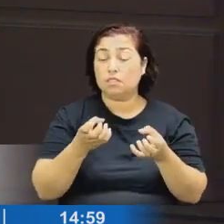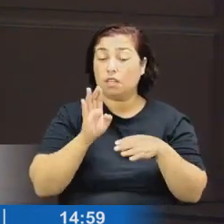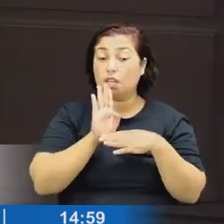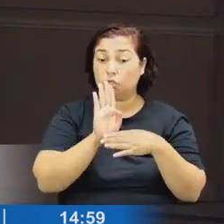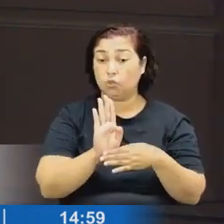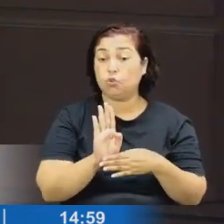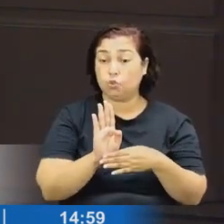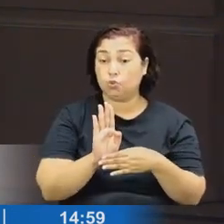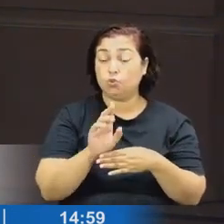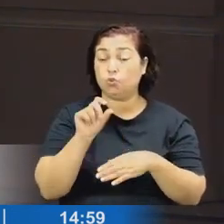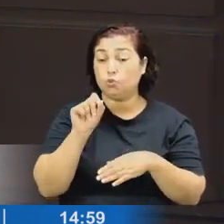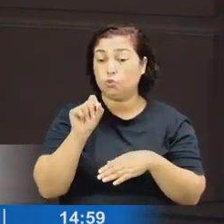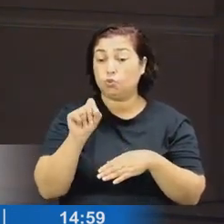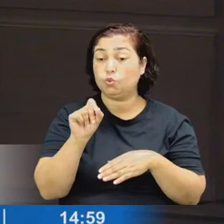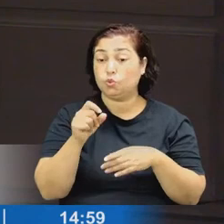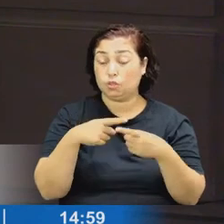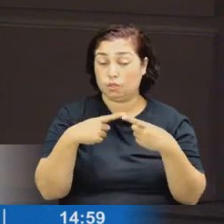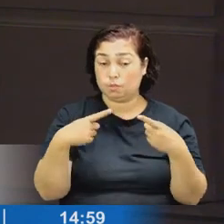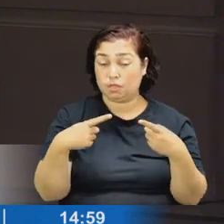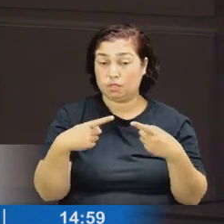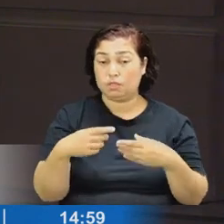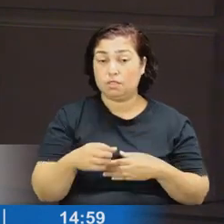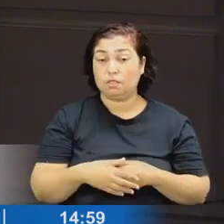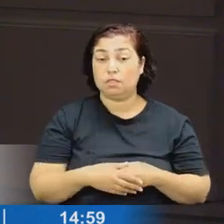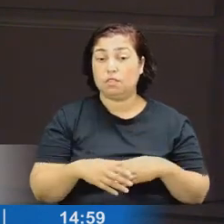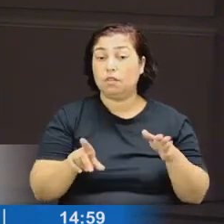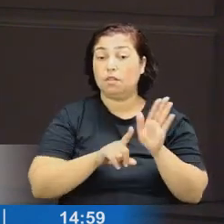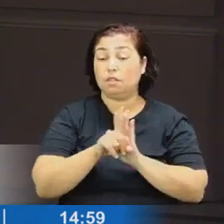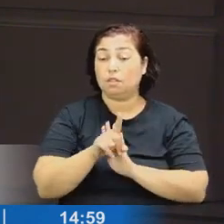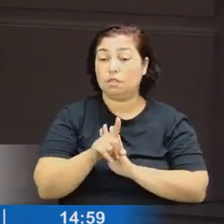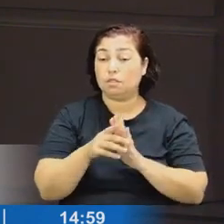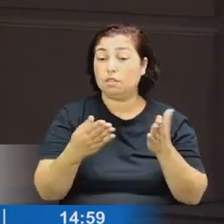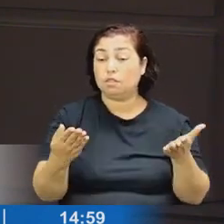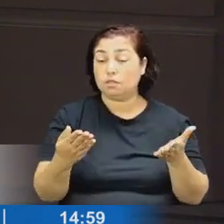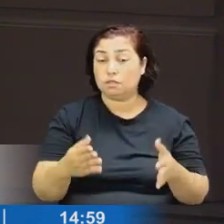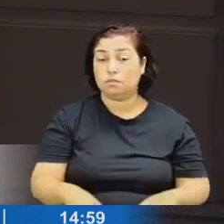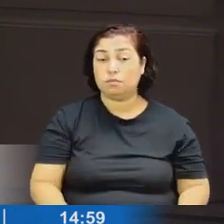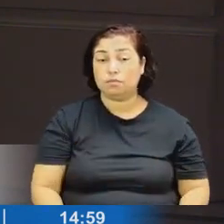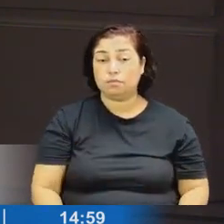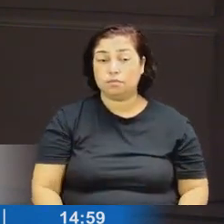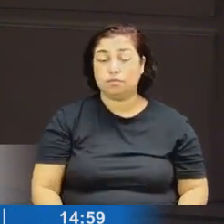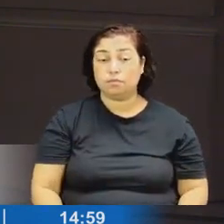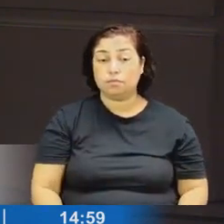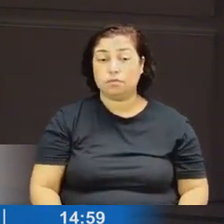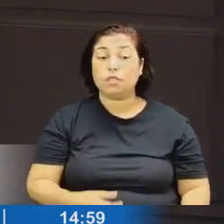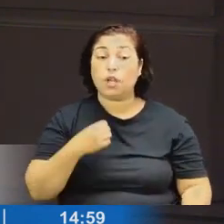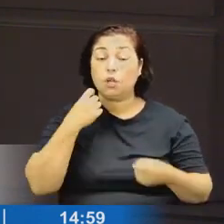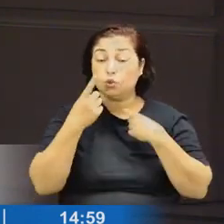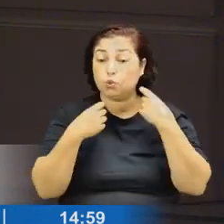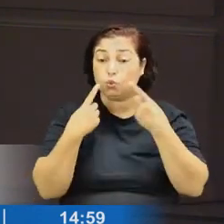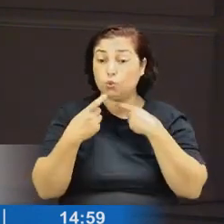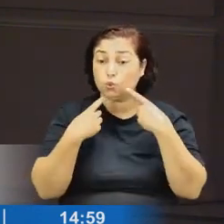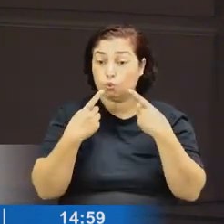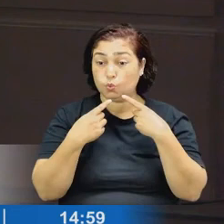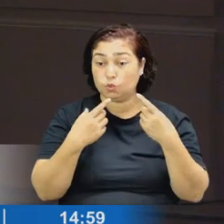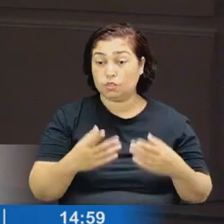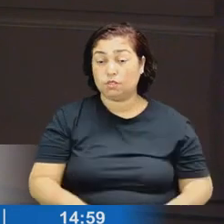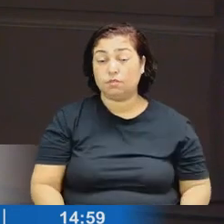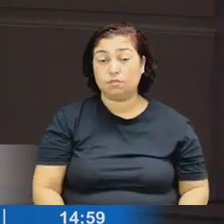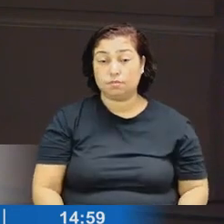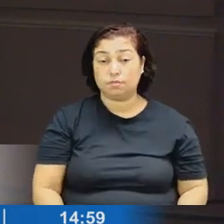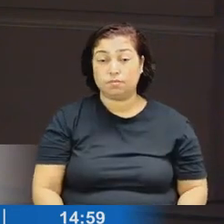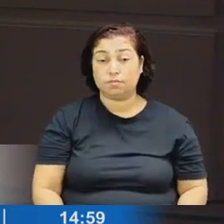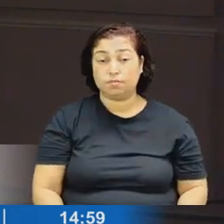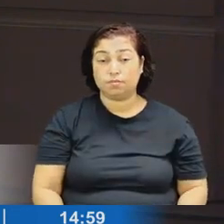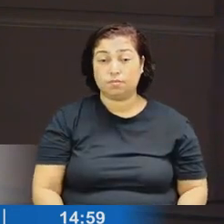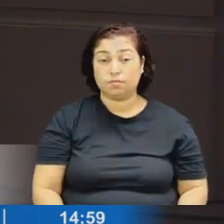com alguma coisa específica antes de começar gosta de trabalhar isso vamos trabalhar as dúvidas específicas de vocês que depois vocês vão ficar com mais dúvida depois quando acabar